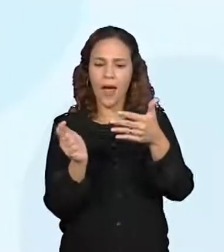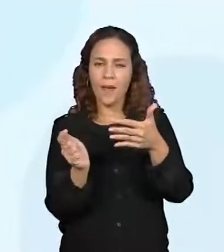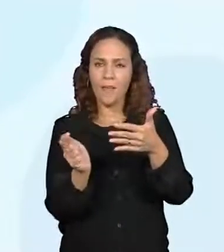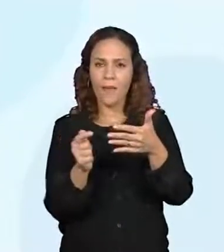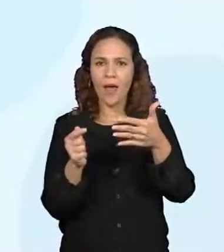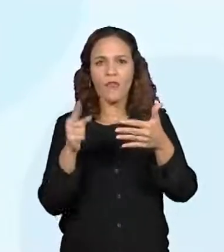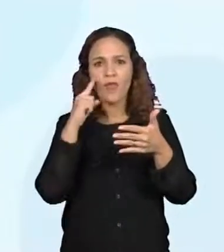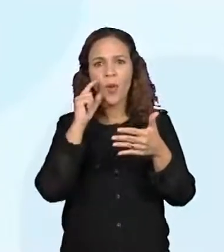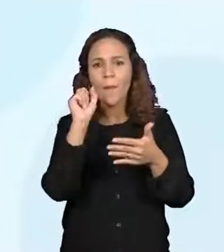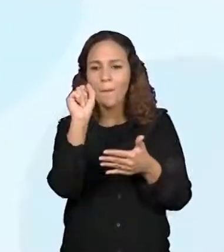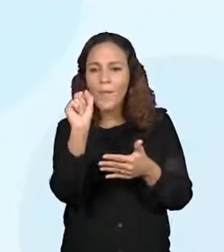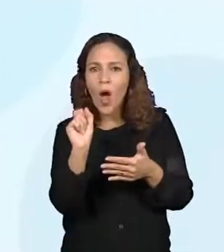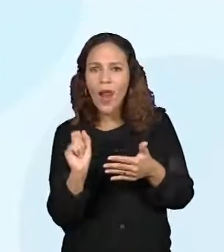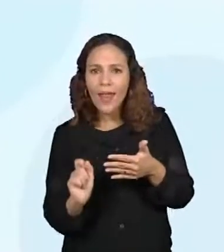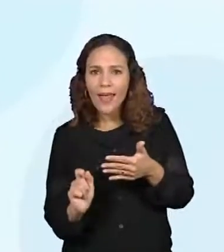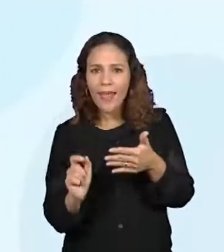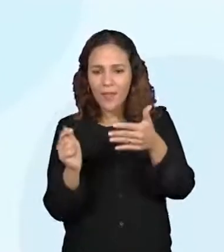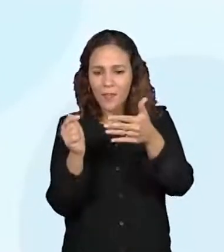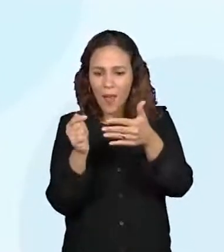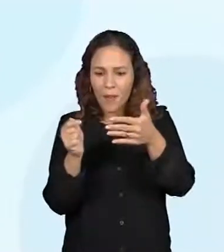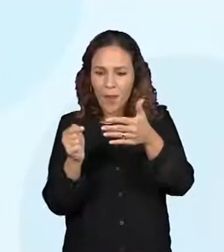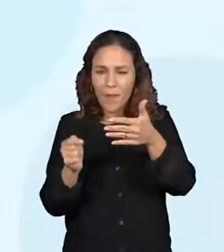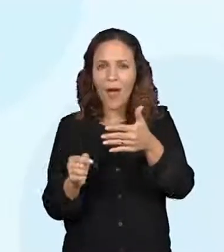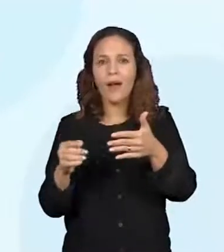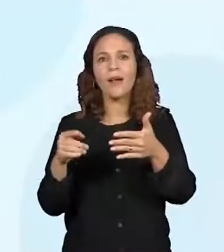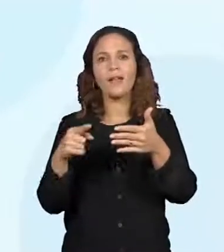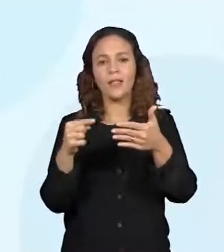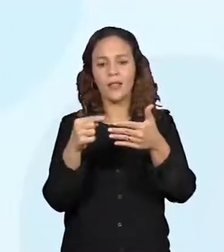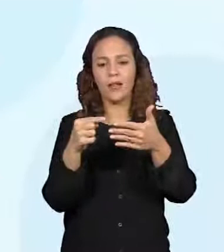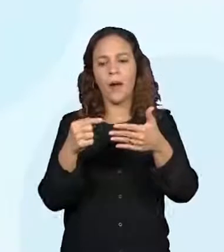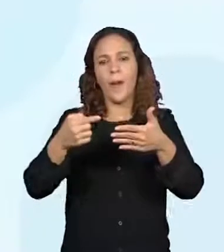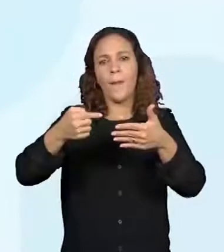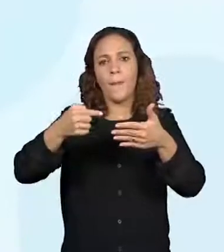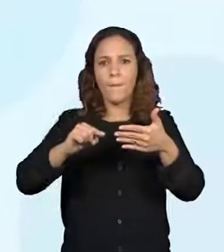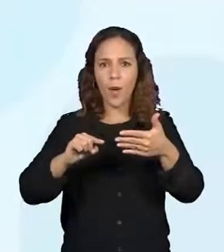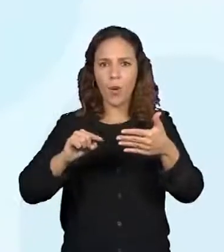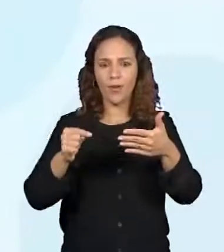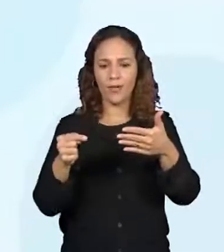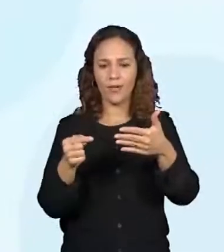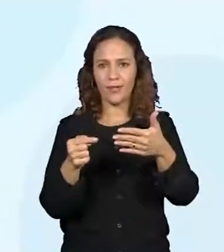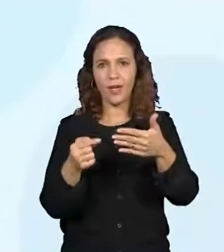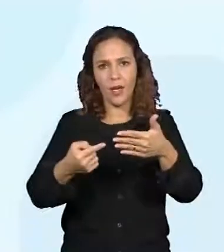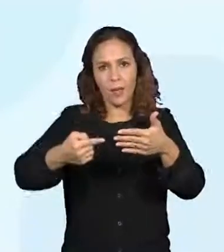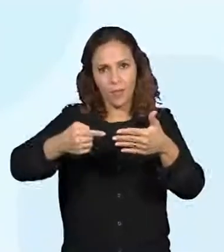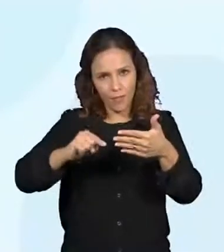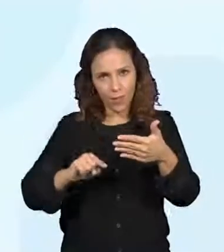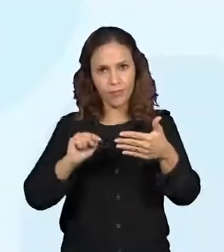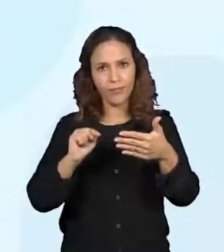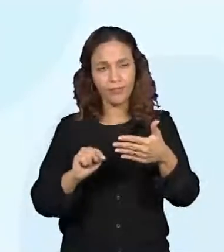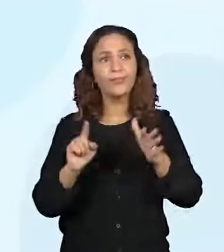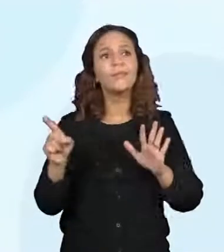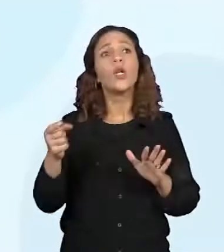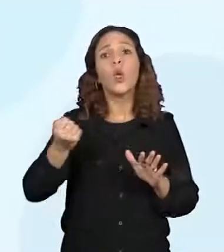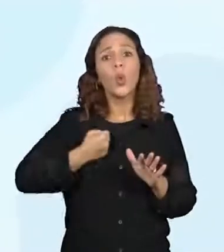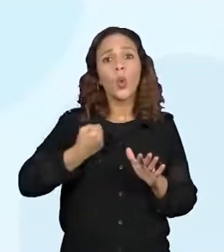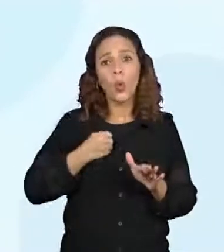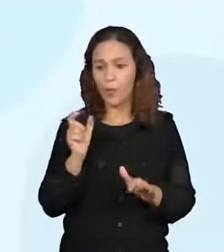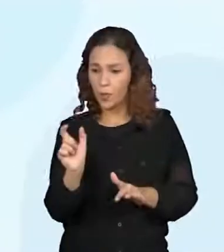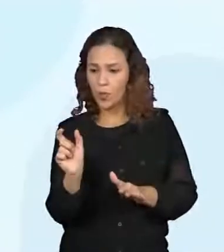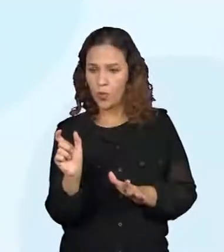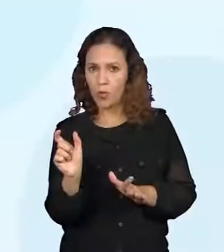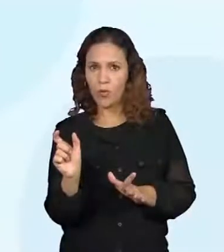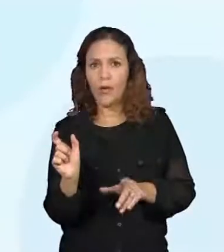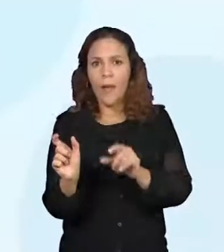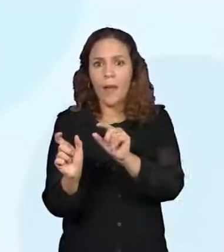de lista. Os números que antecedem os ingredientes são muito importantes, porque se referem às quantidades de